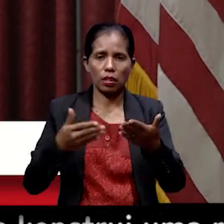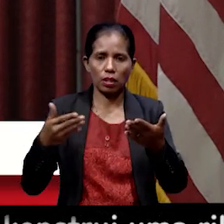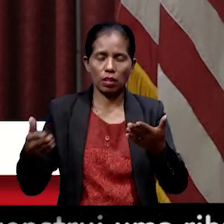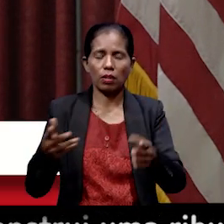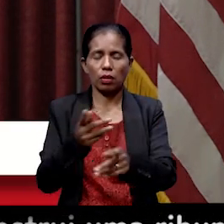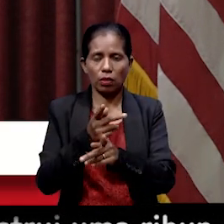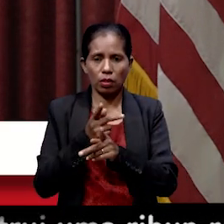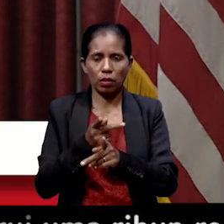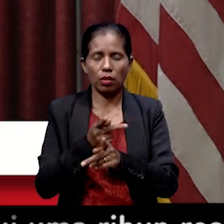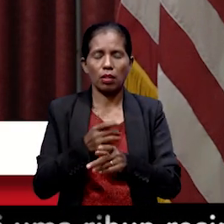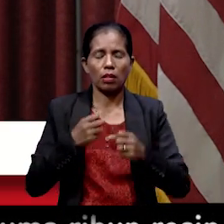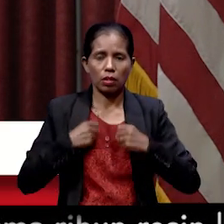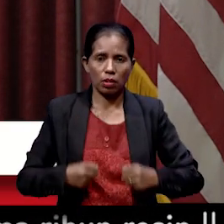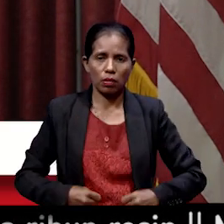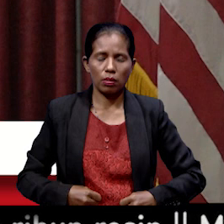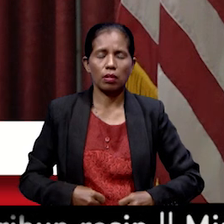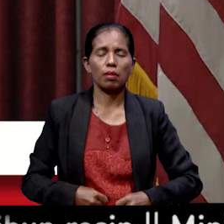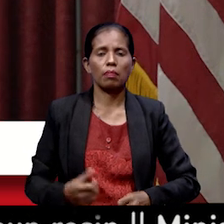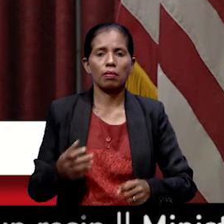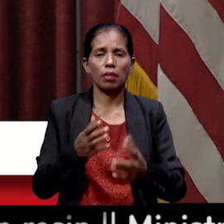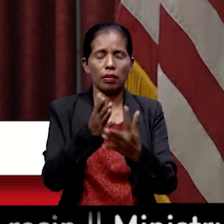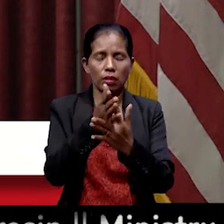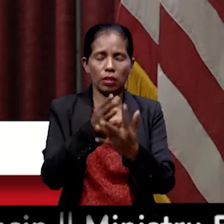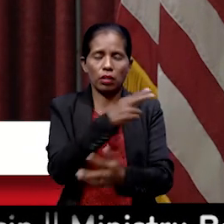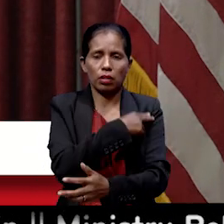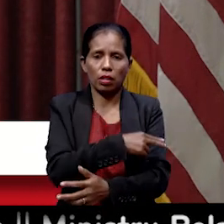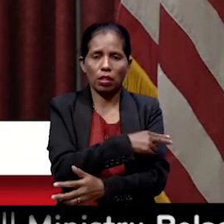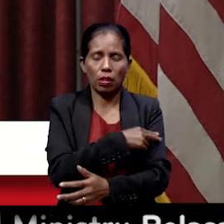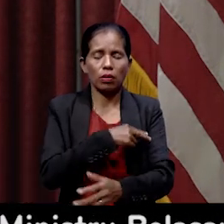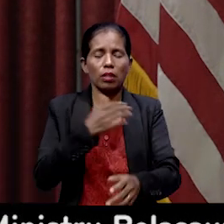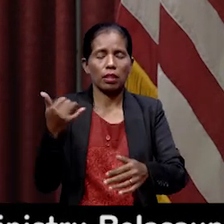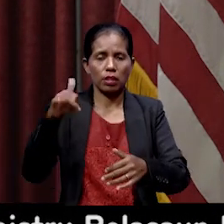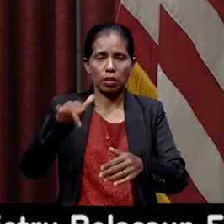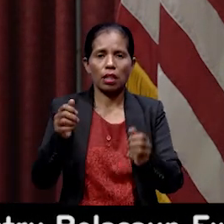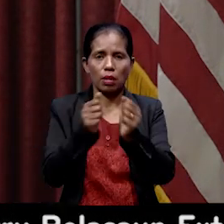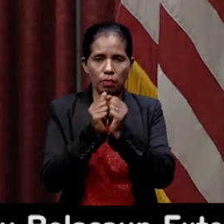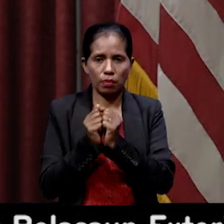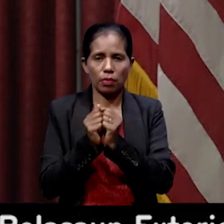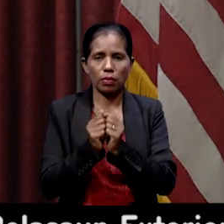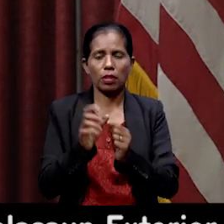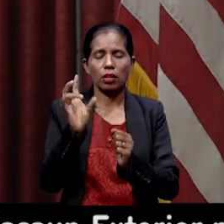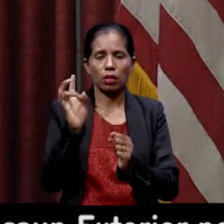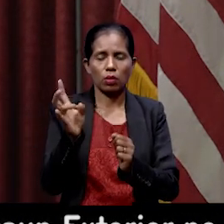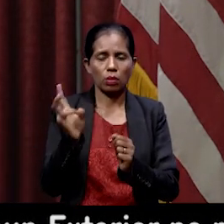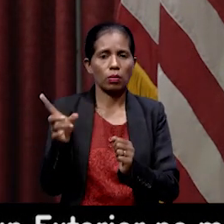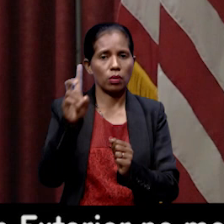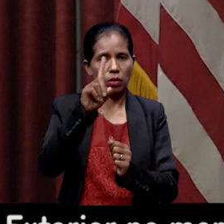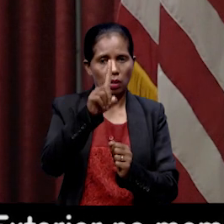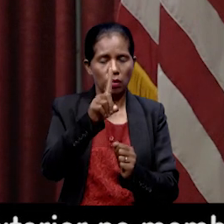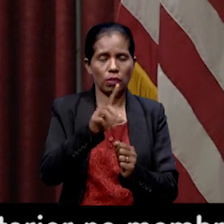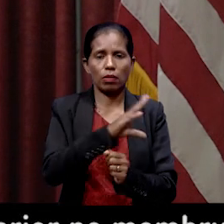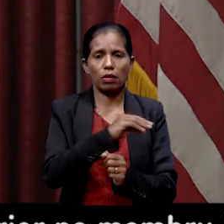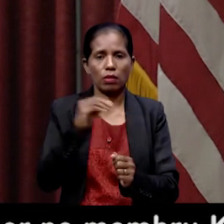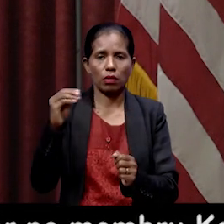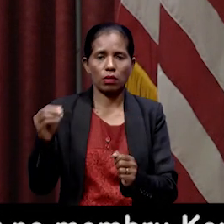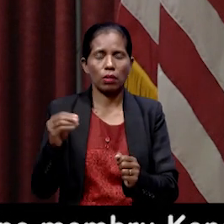proteção pessoal adicional para centro de saúde comunitário, Ramuto, Ritunulo Resinida, para